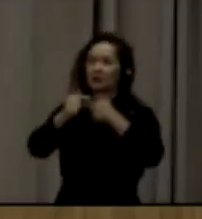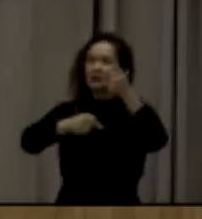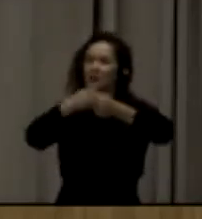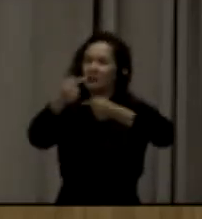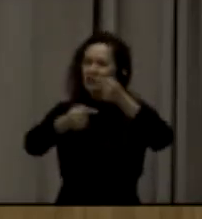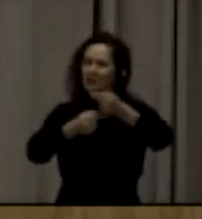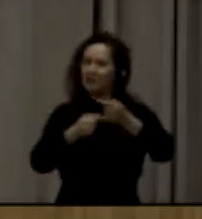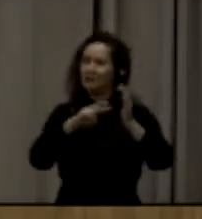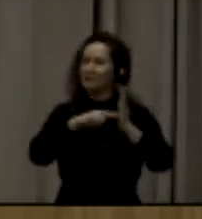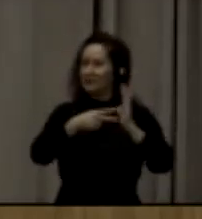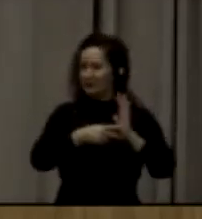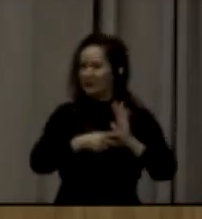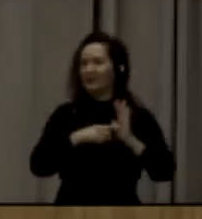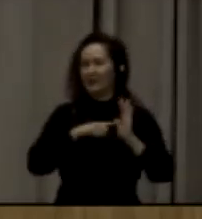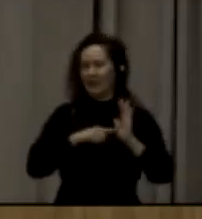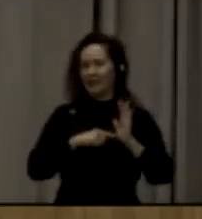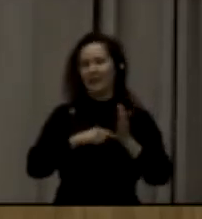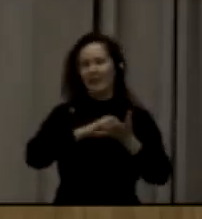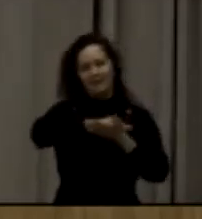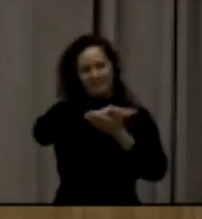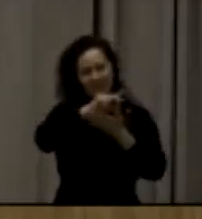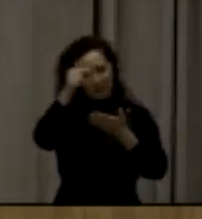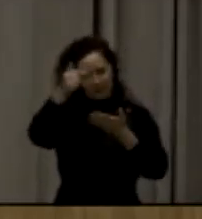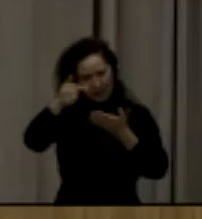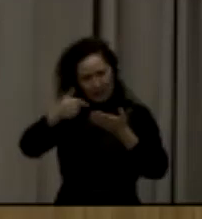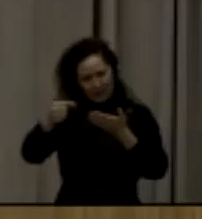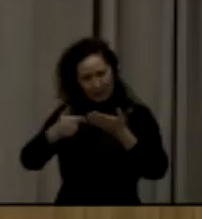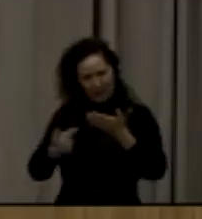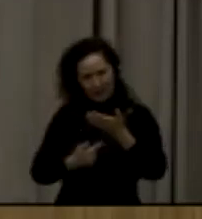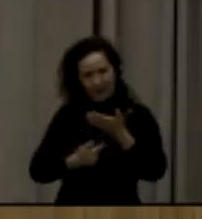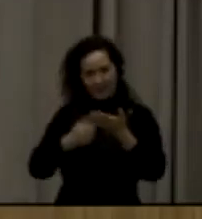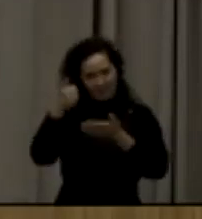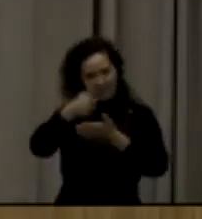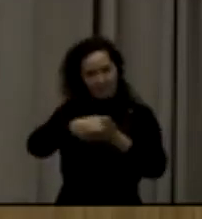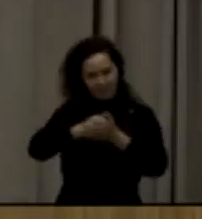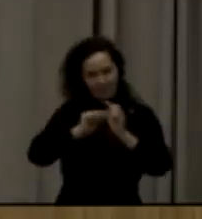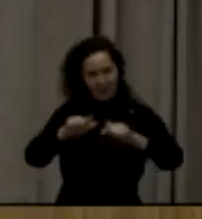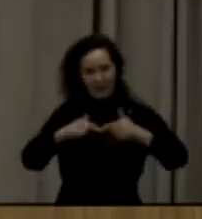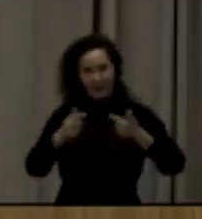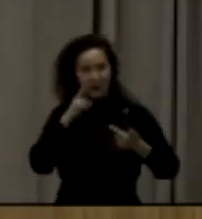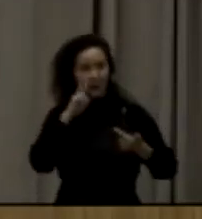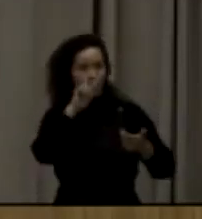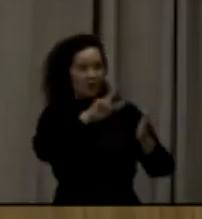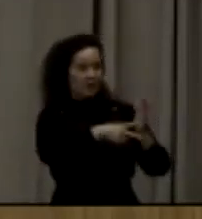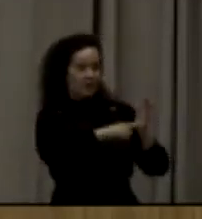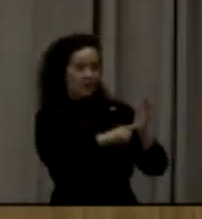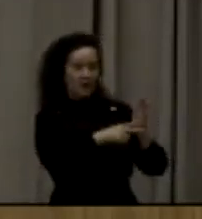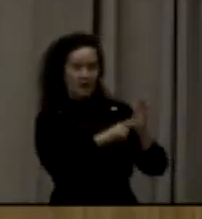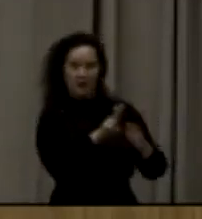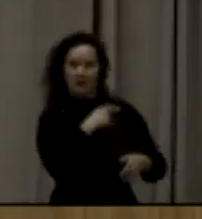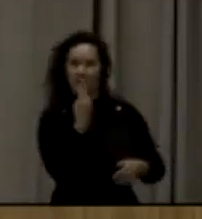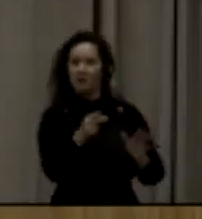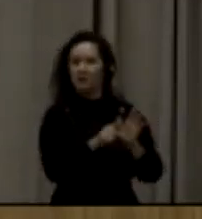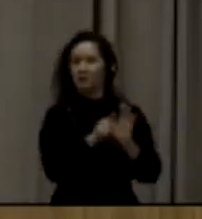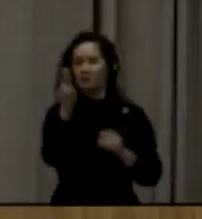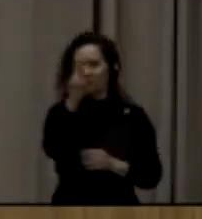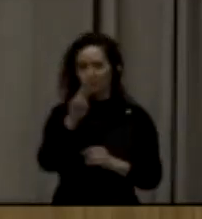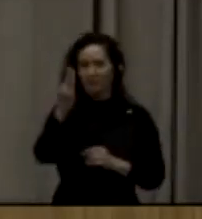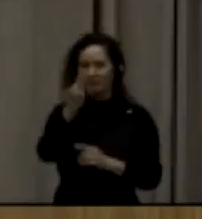Então, nós temos aí elementos fundamentais para uma luta. E eu vejo aí o sindicato da nossa própria universidade